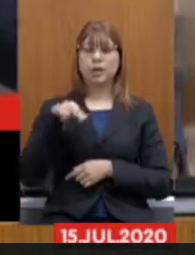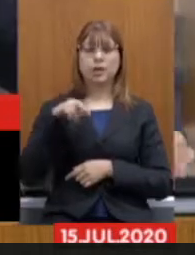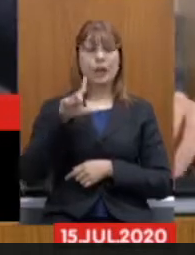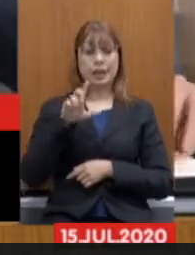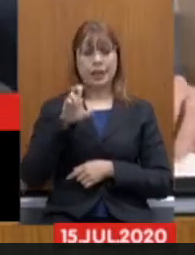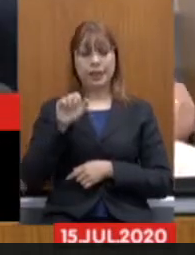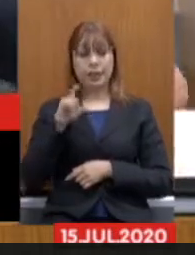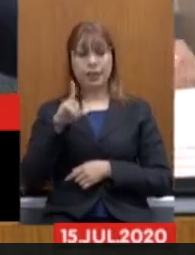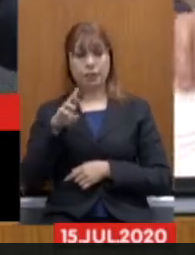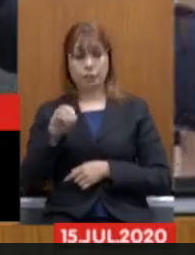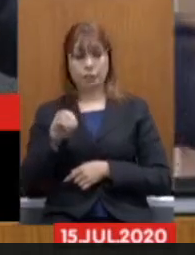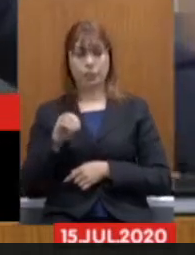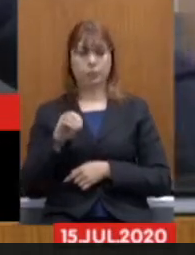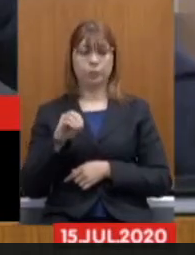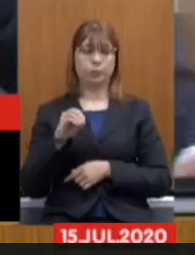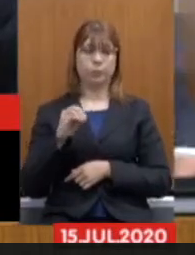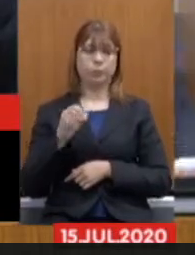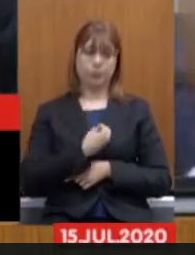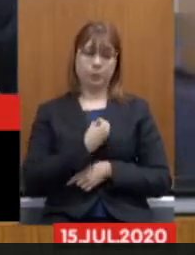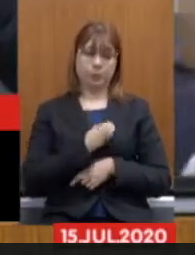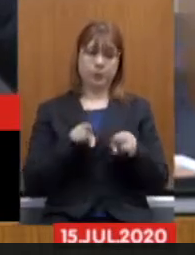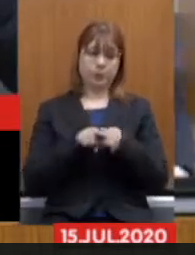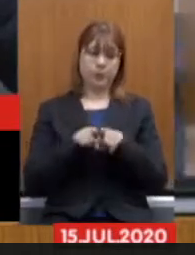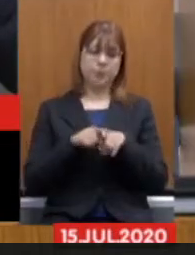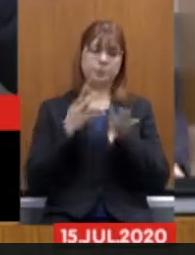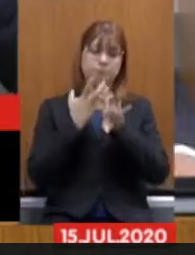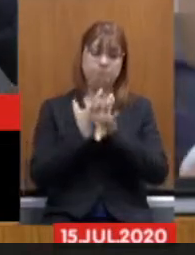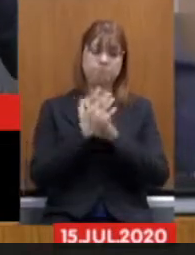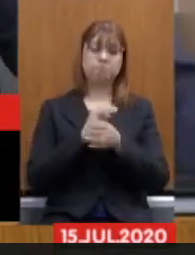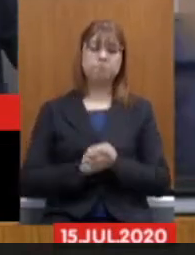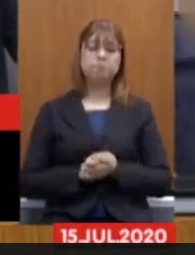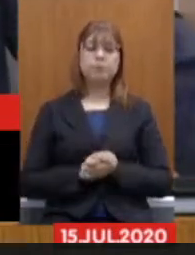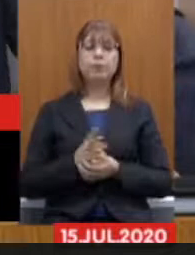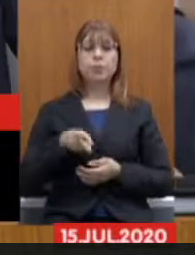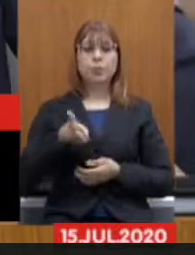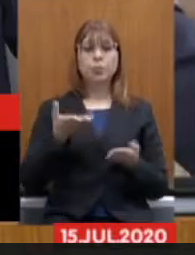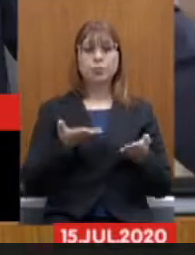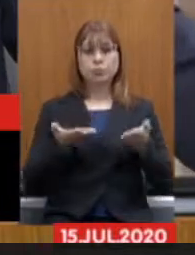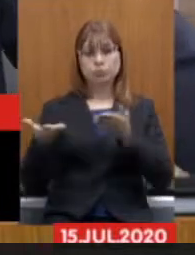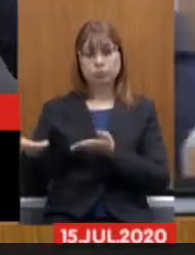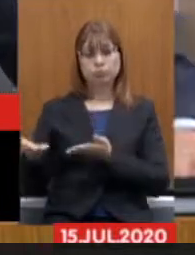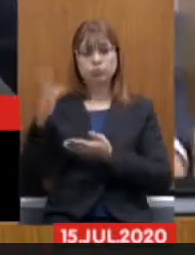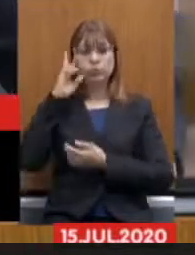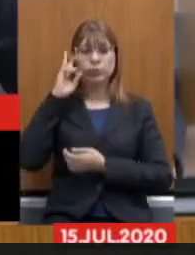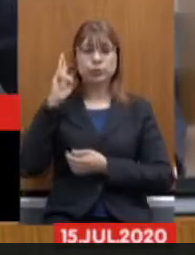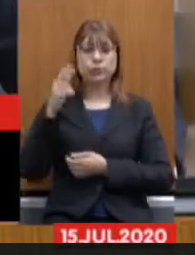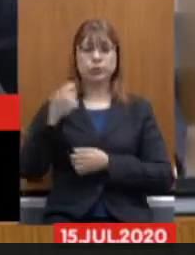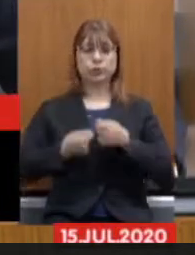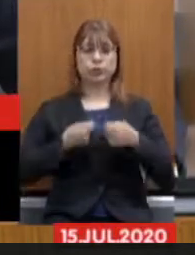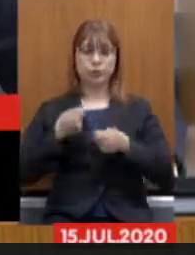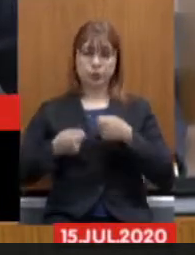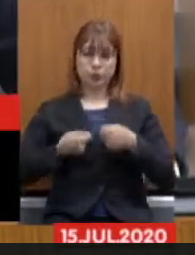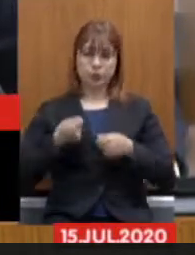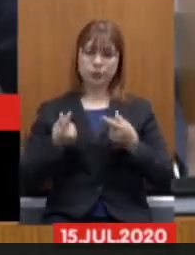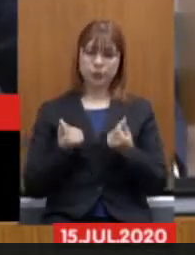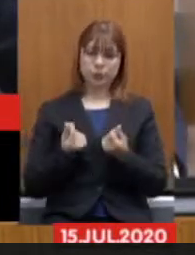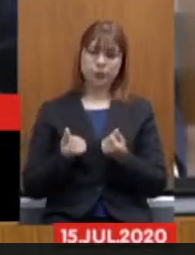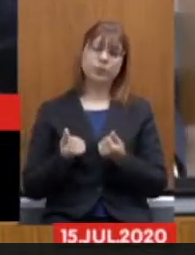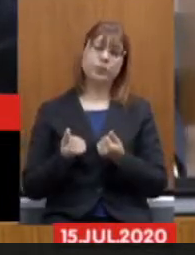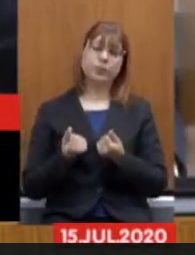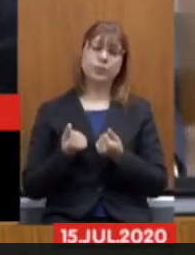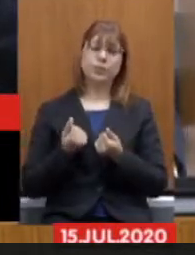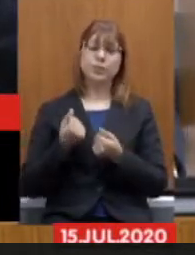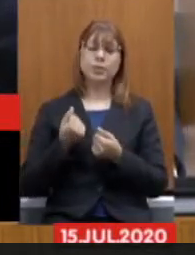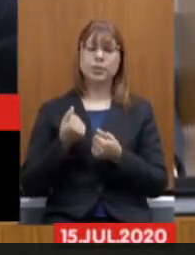genaro dando sequência o nosso trabalho com a palavra agora o diretor de administração e finanças do sindicato